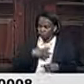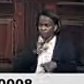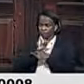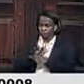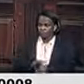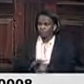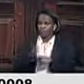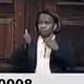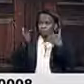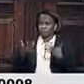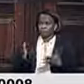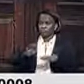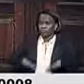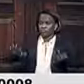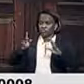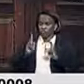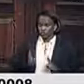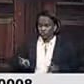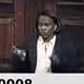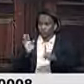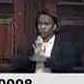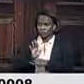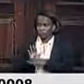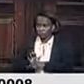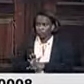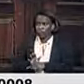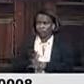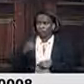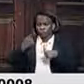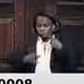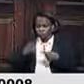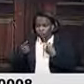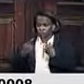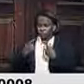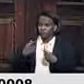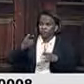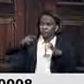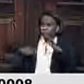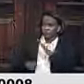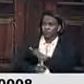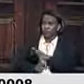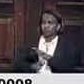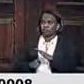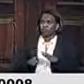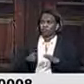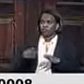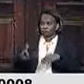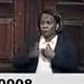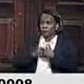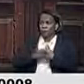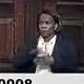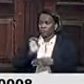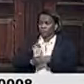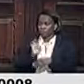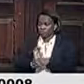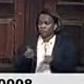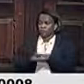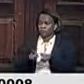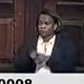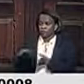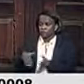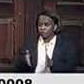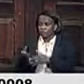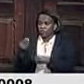dizer que vamos criando condições para um debate mais aprofundado sobre o papel do Estado e sobre os caminhos